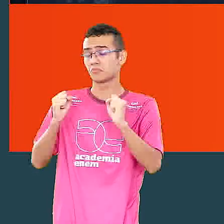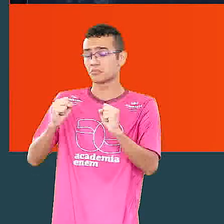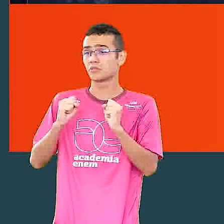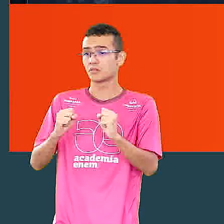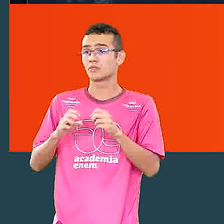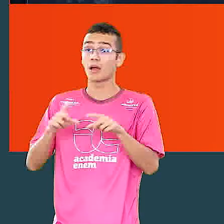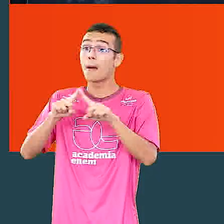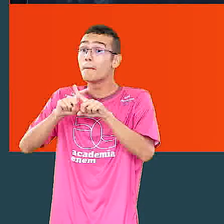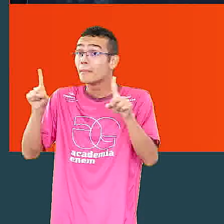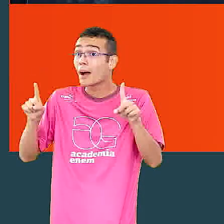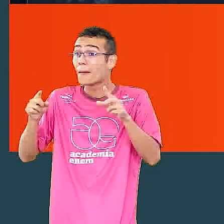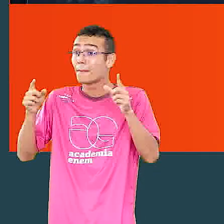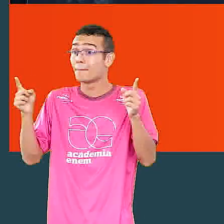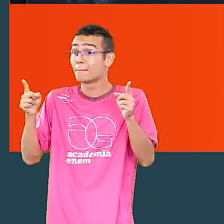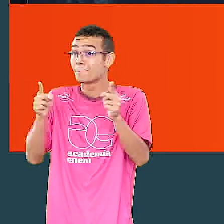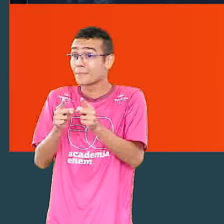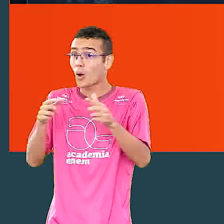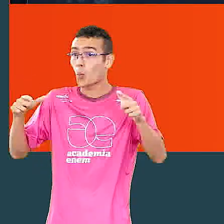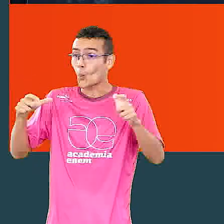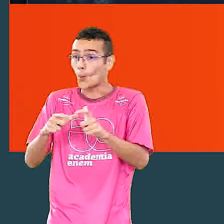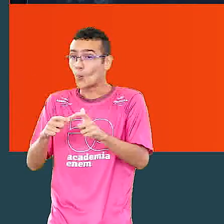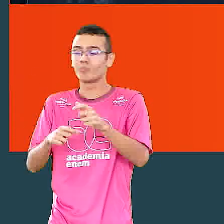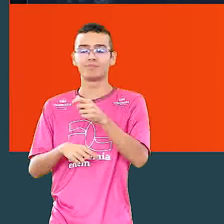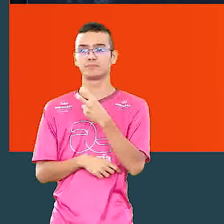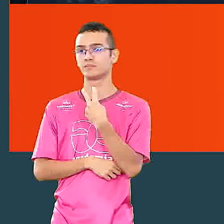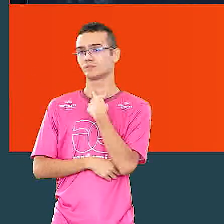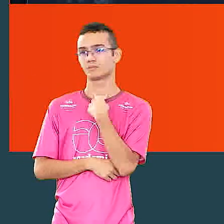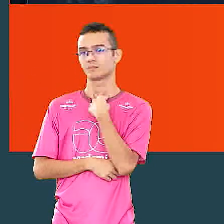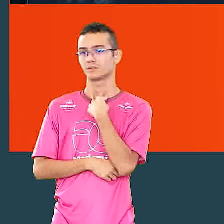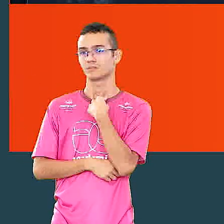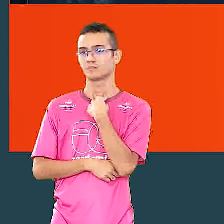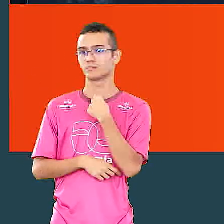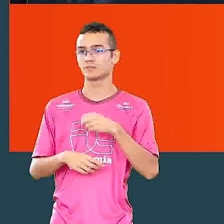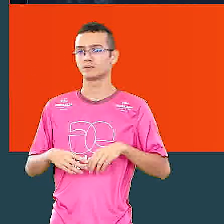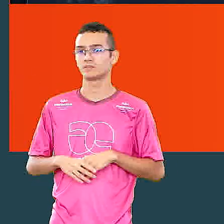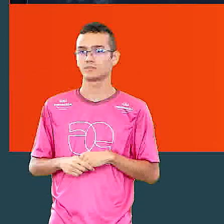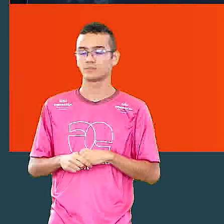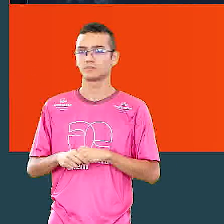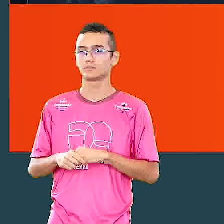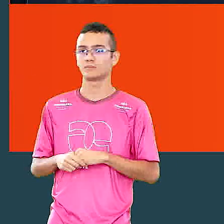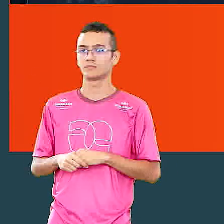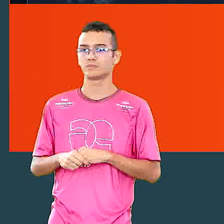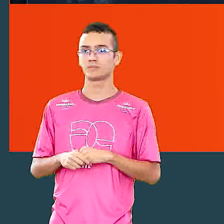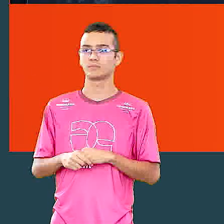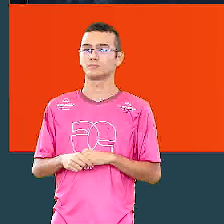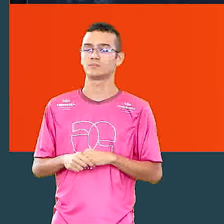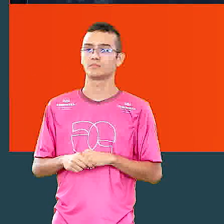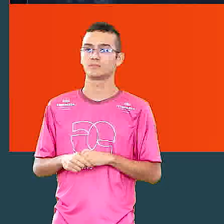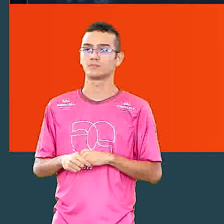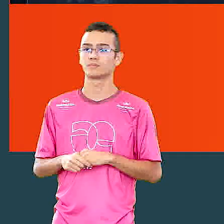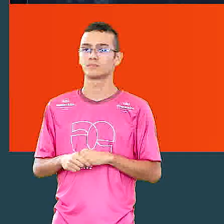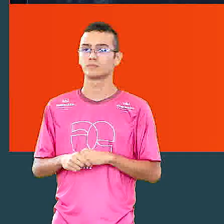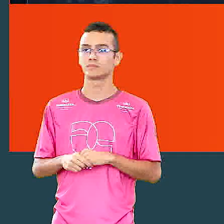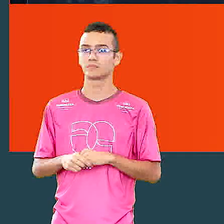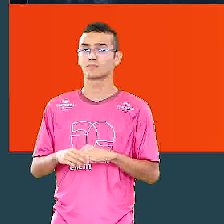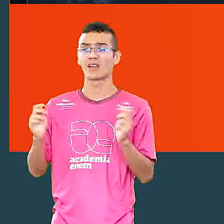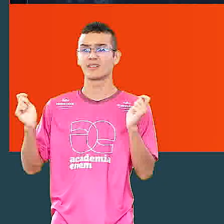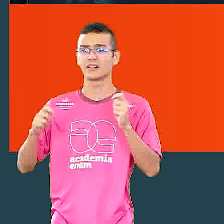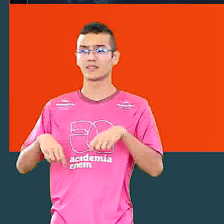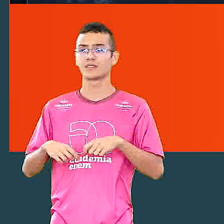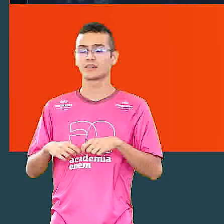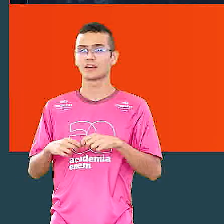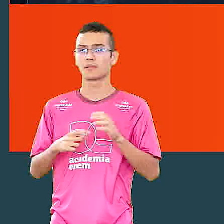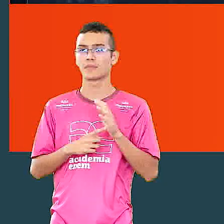nenhuma. Isaac, se eu botei 45 dias de férias para os meus trabalhadores, numa próxima questão eu posso voltar para